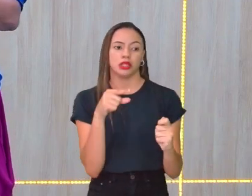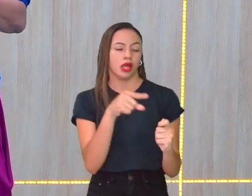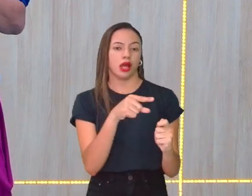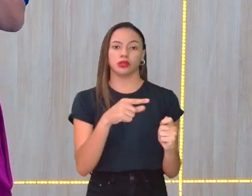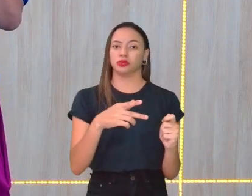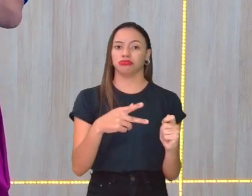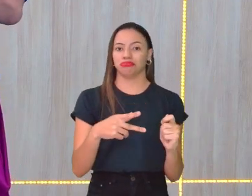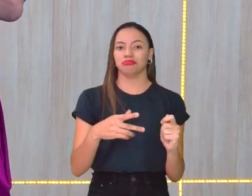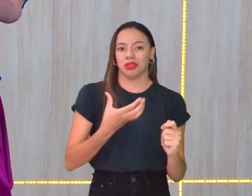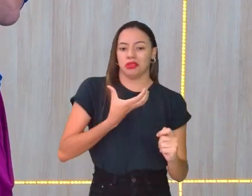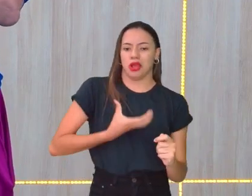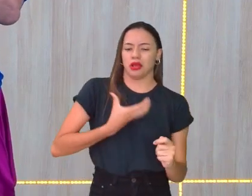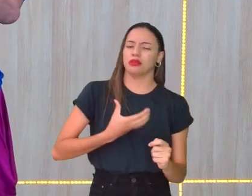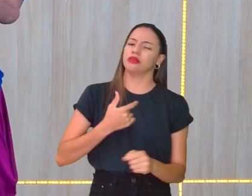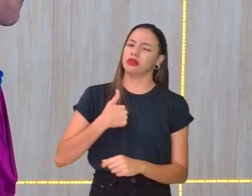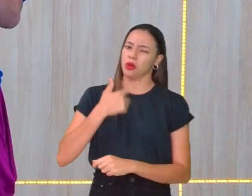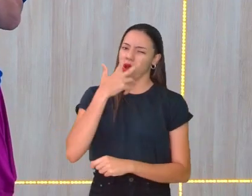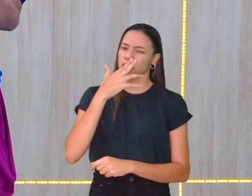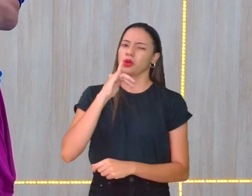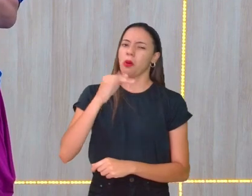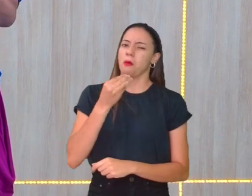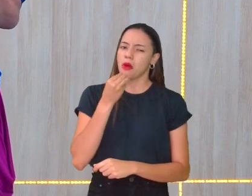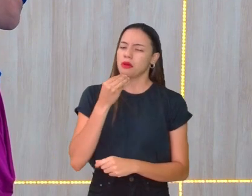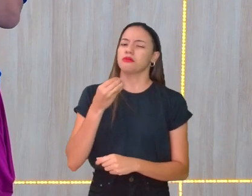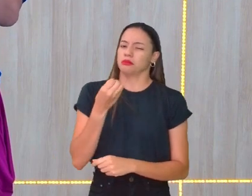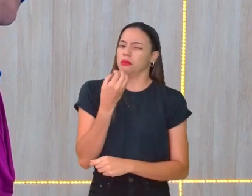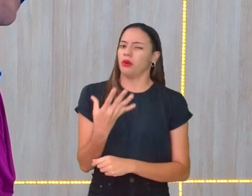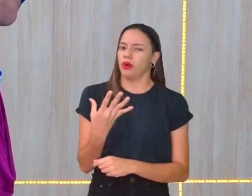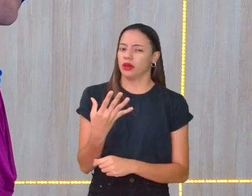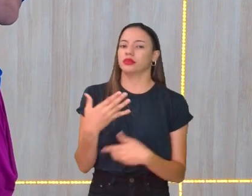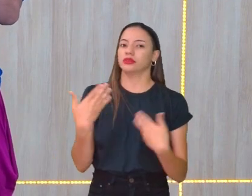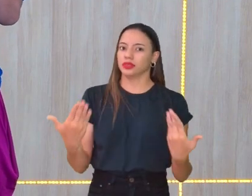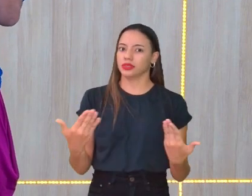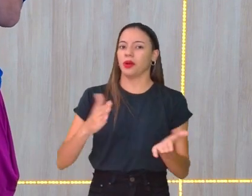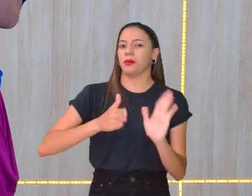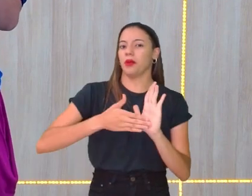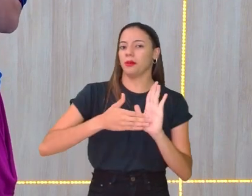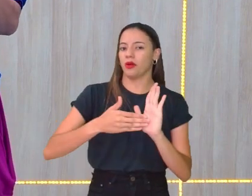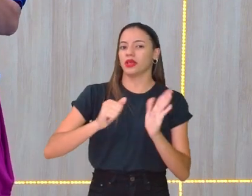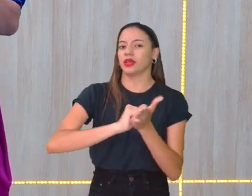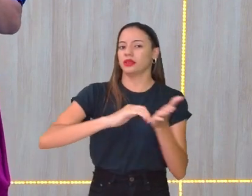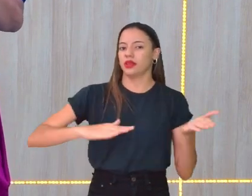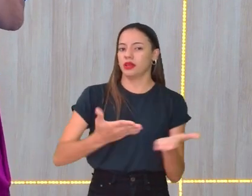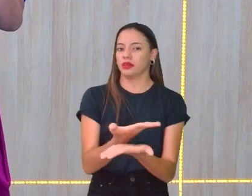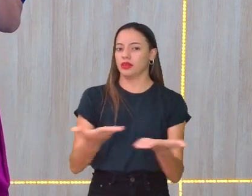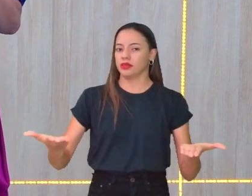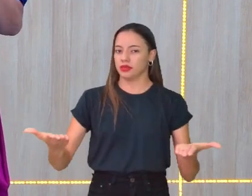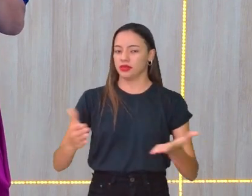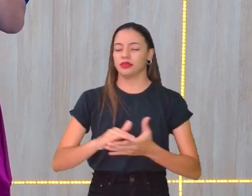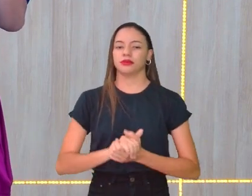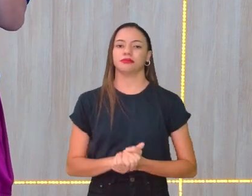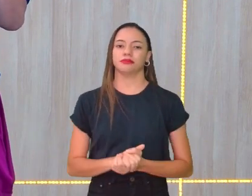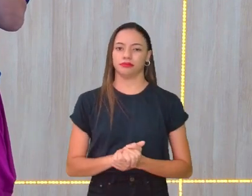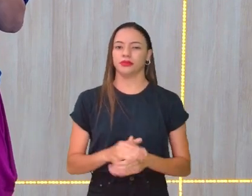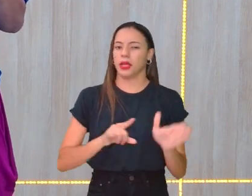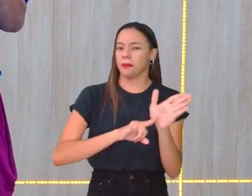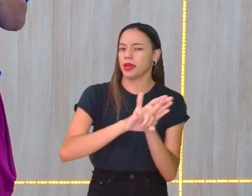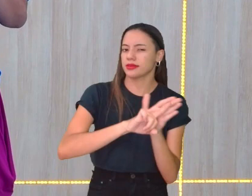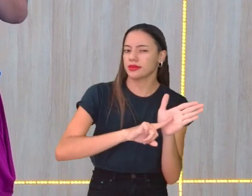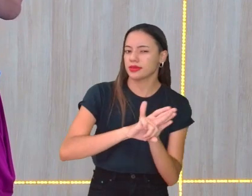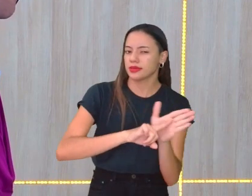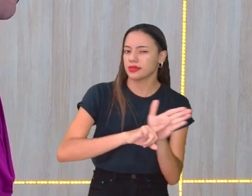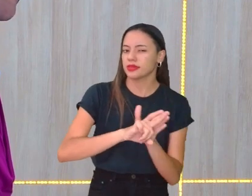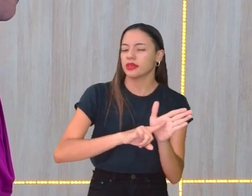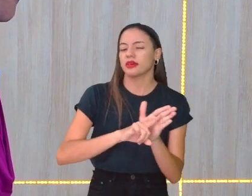Natal. Então, acho que é uma oportunidade. Então, eu estou colocando isso aí como atividade para vocês fazerem essa pesquisa